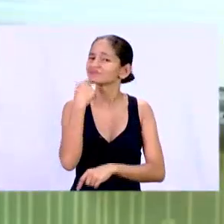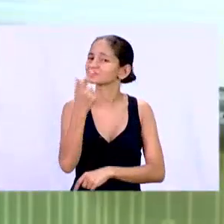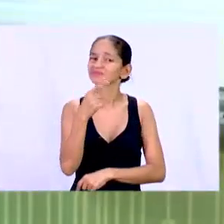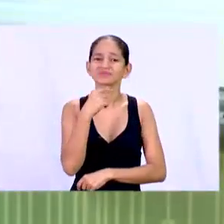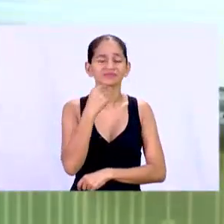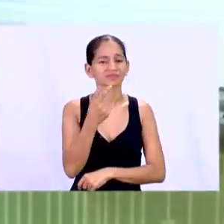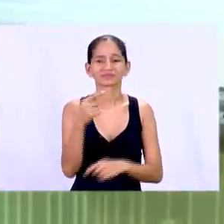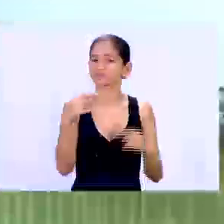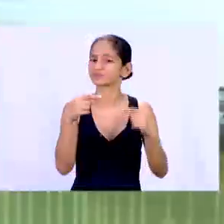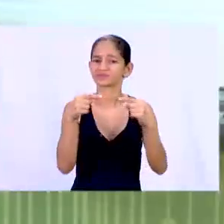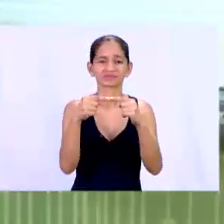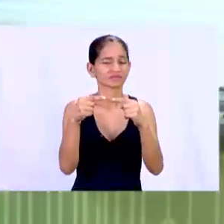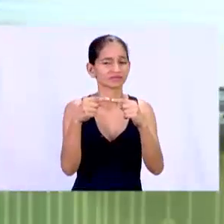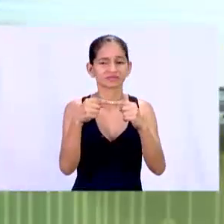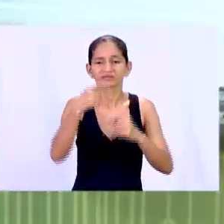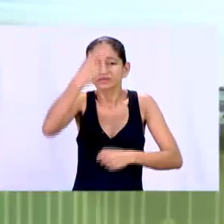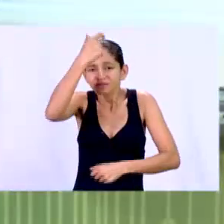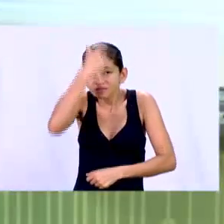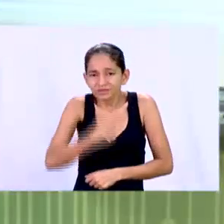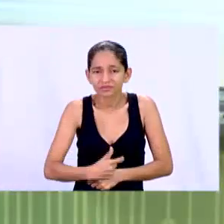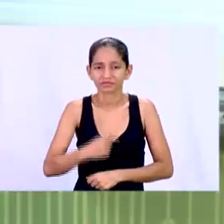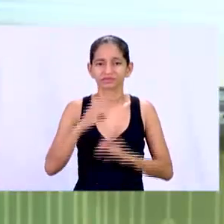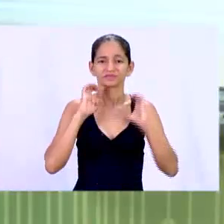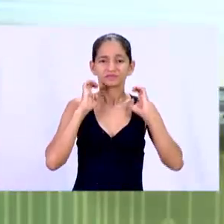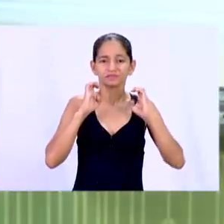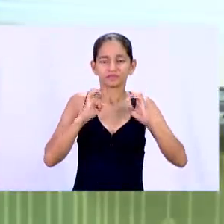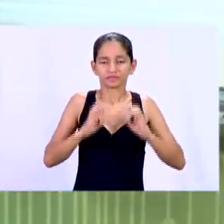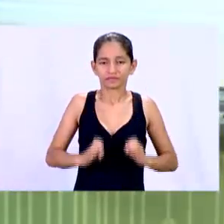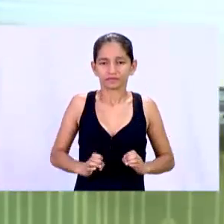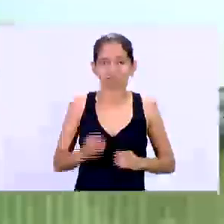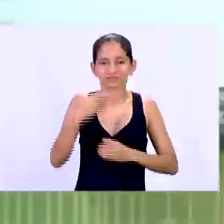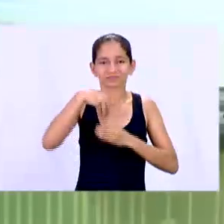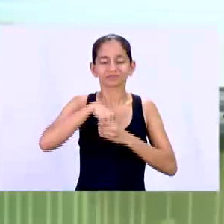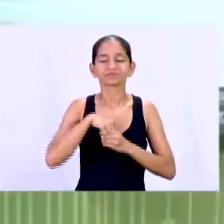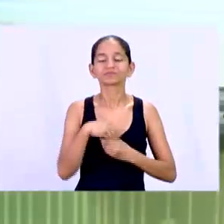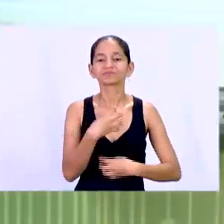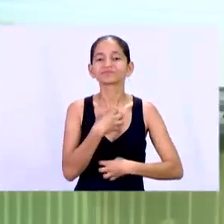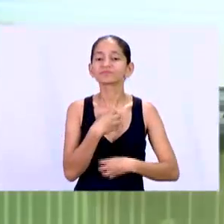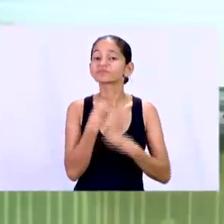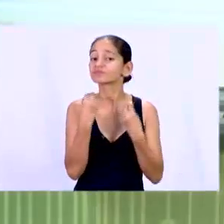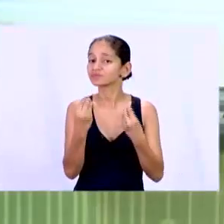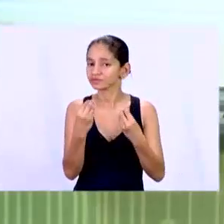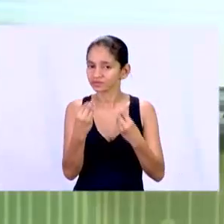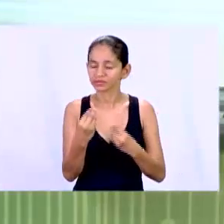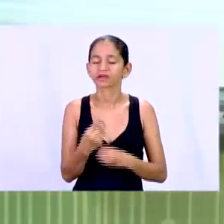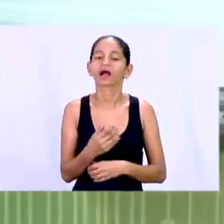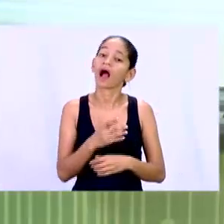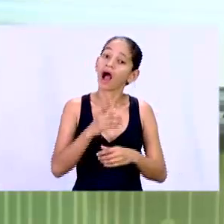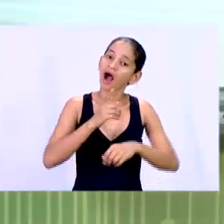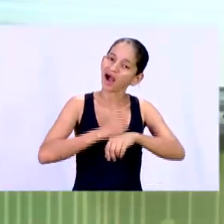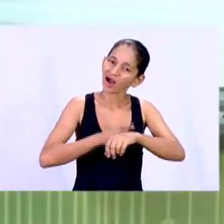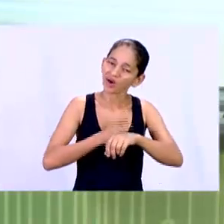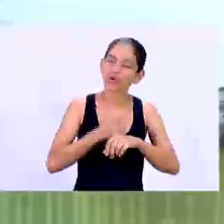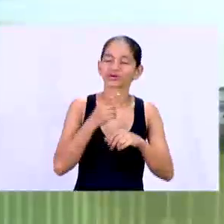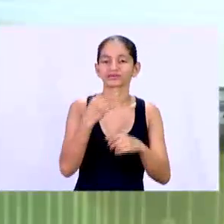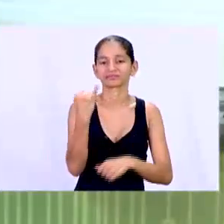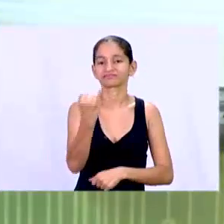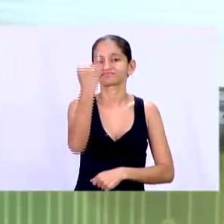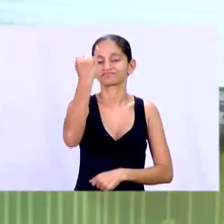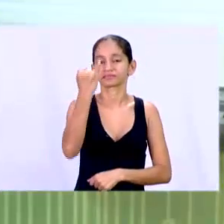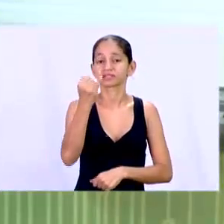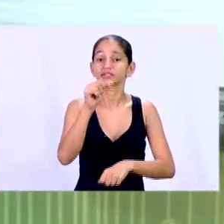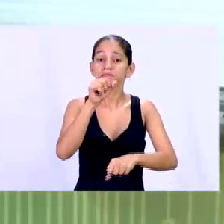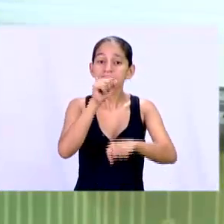estão indo de acordo com a sua ética individual, com a sua moral individual. Nessas horas, é importante